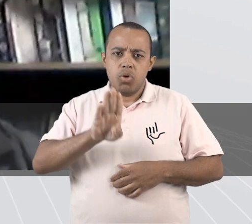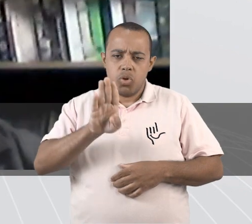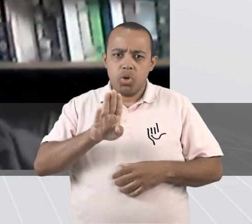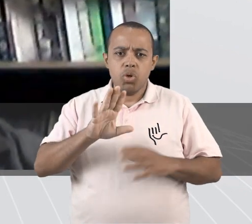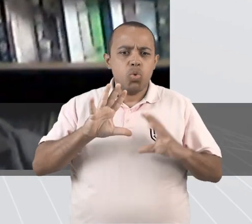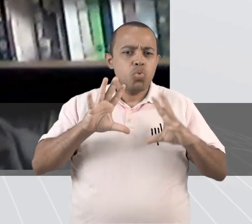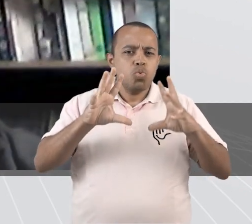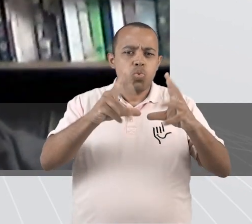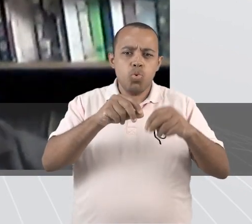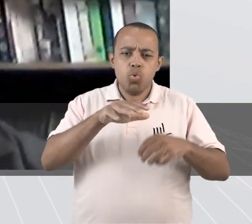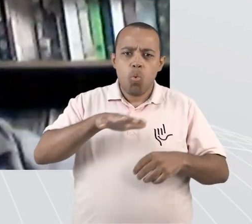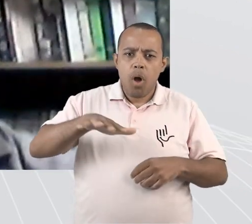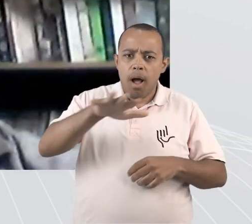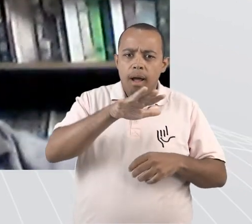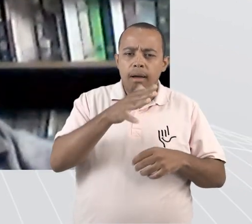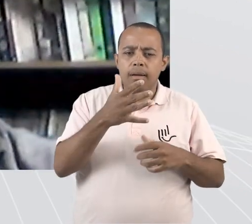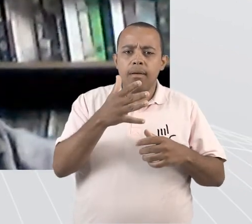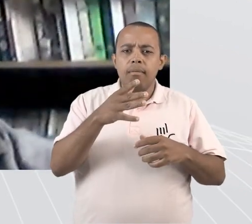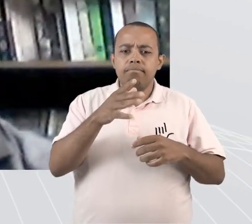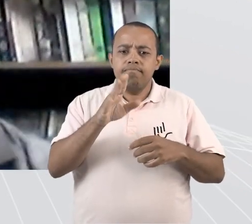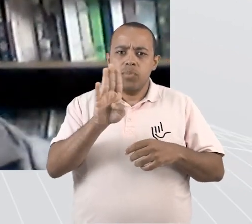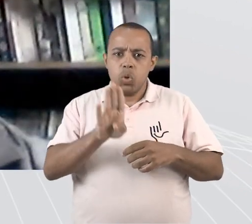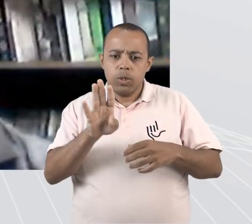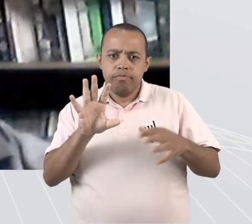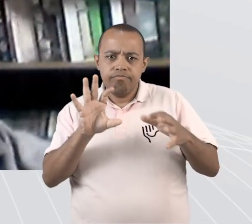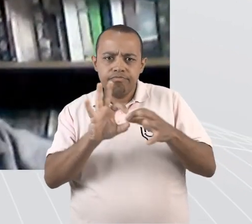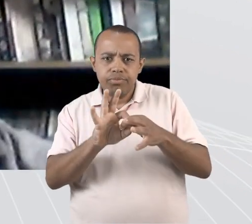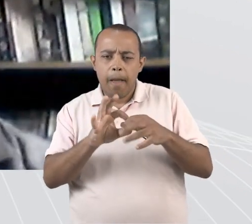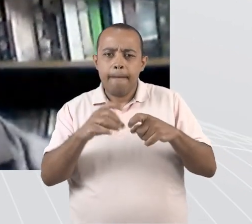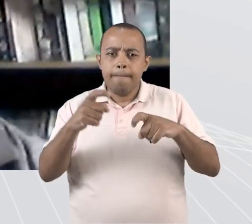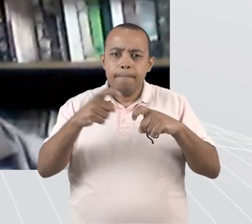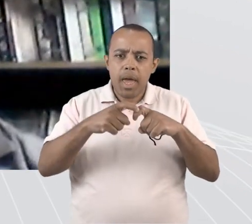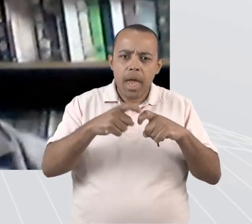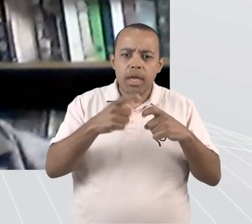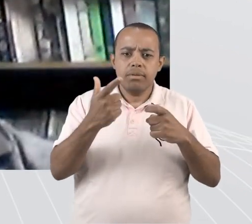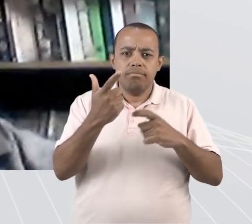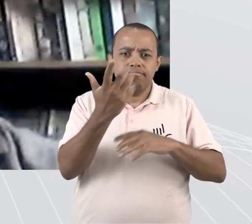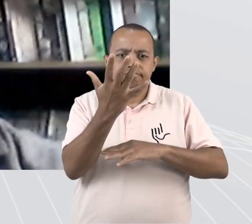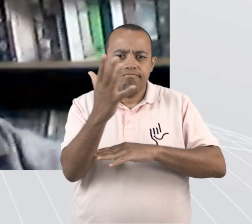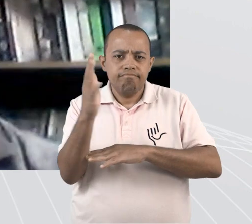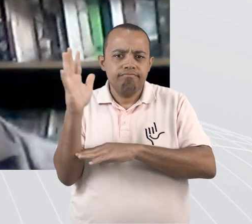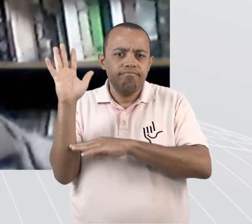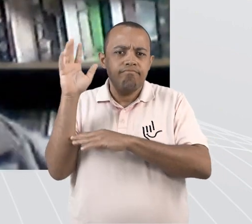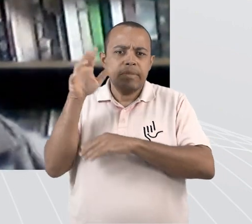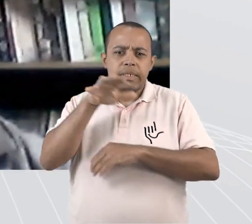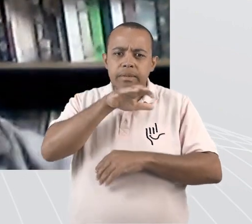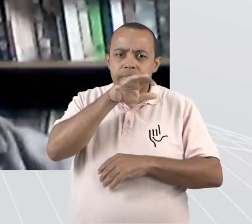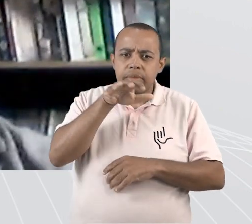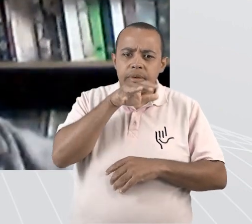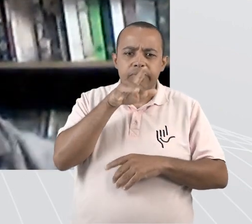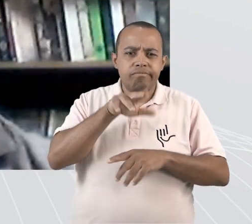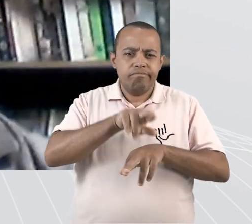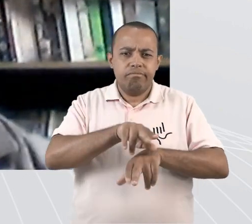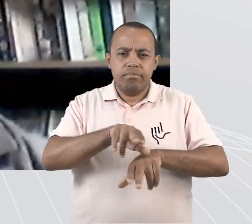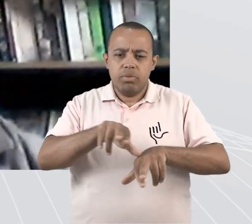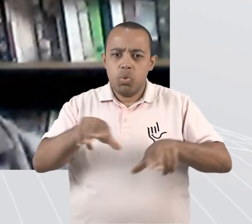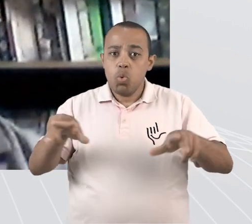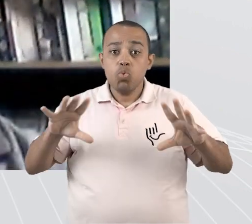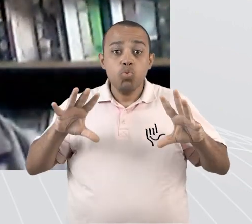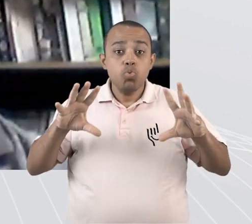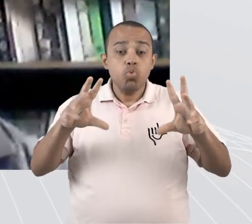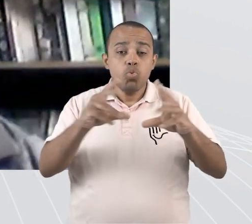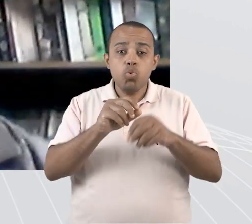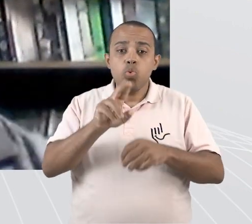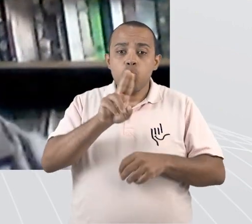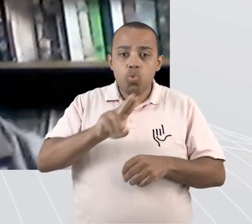áreas que têm a biologia como base, a área médica, né, a agricultura, a zootecnia, todo mundo